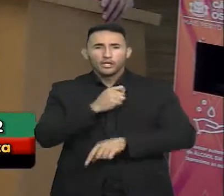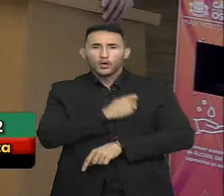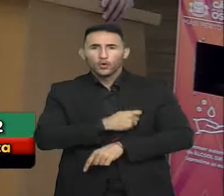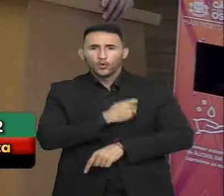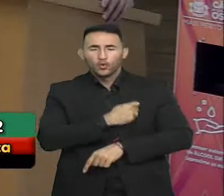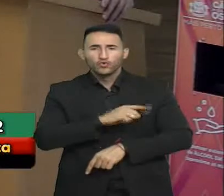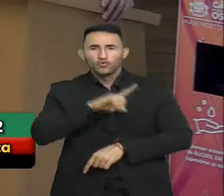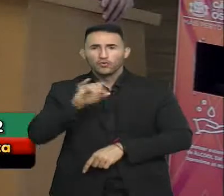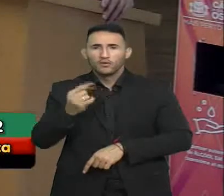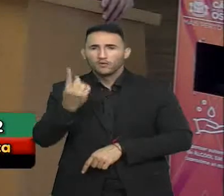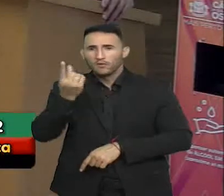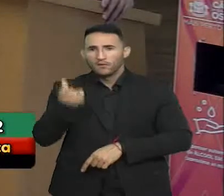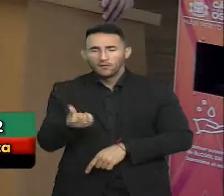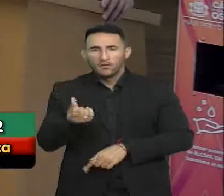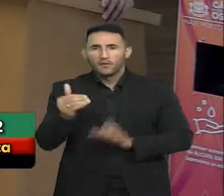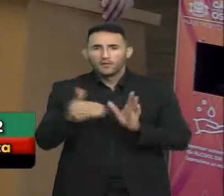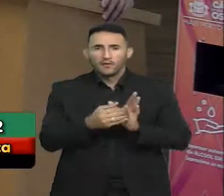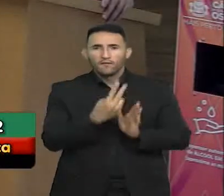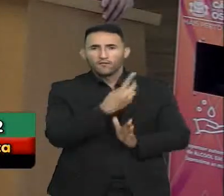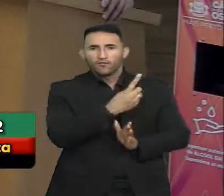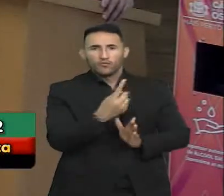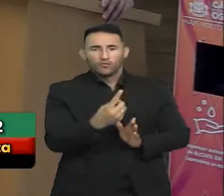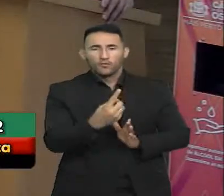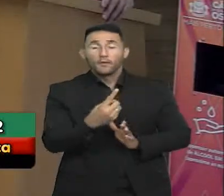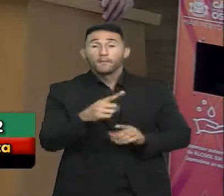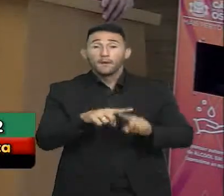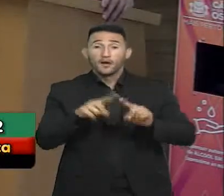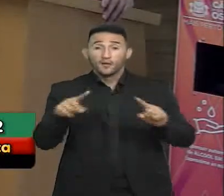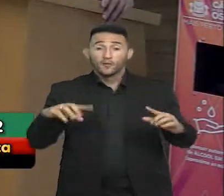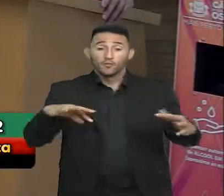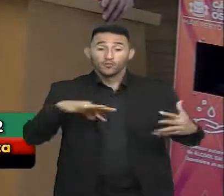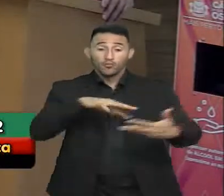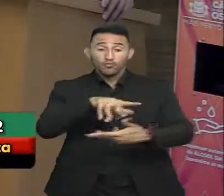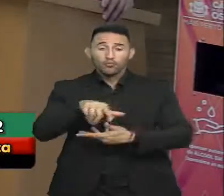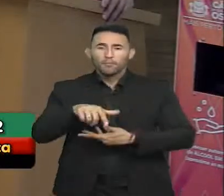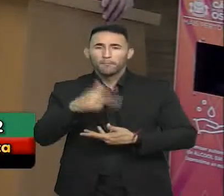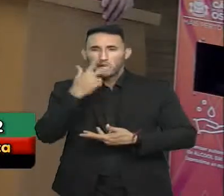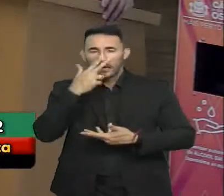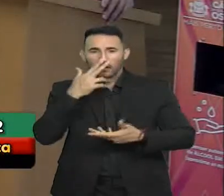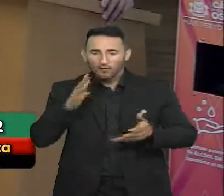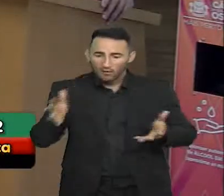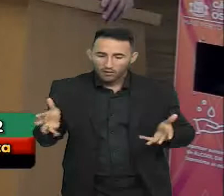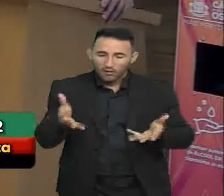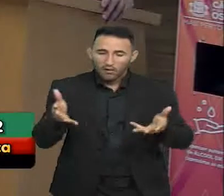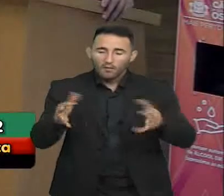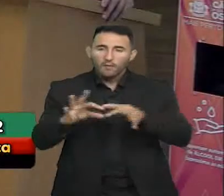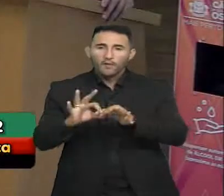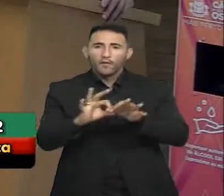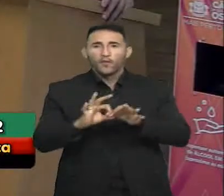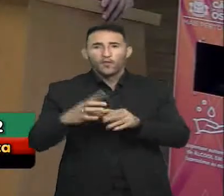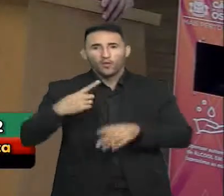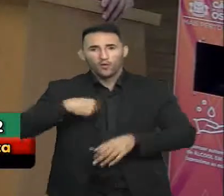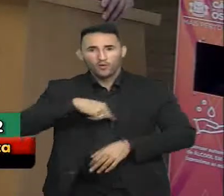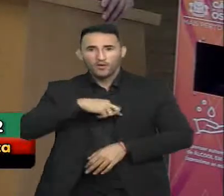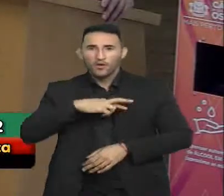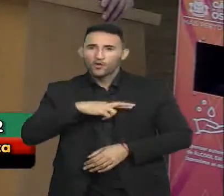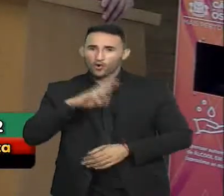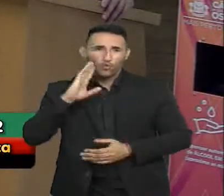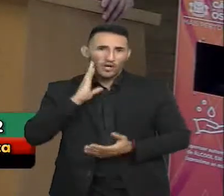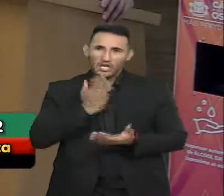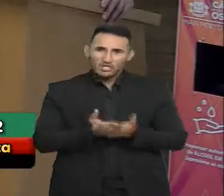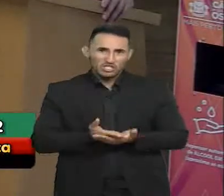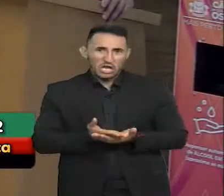entre os dias 16 e dia 21. E como o universo conspira, e como nós, religiosos, acreditamos que não existem